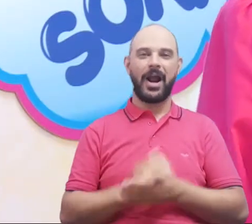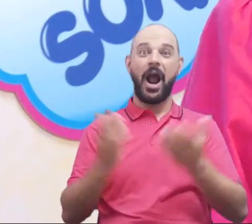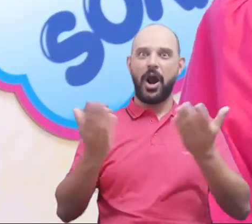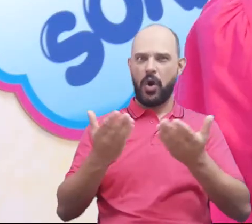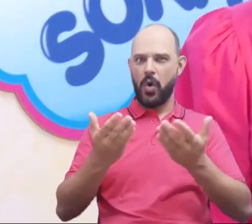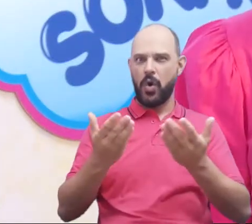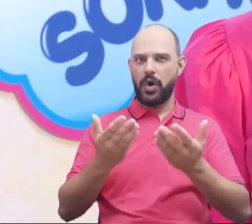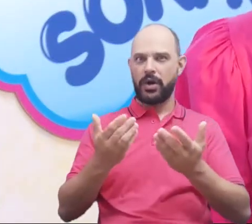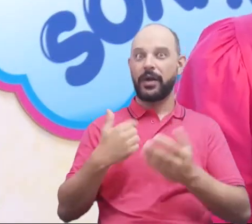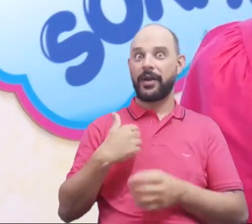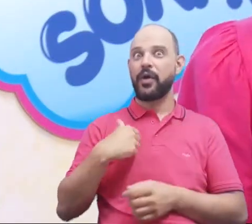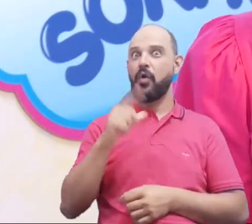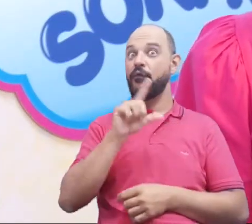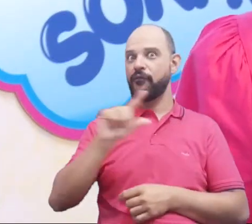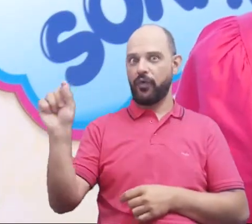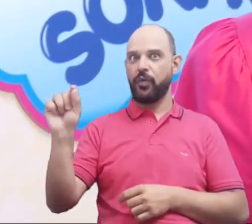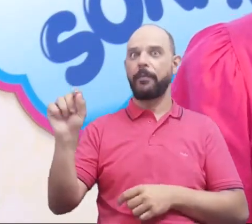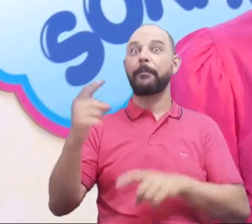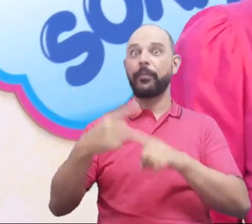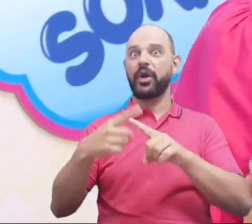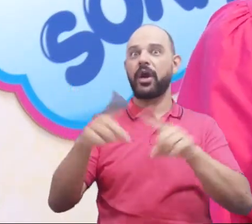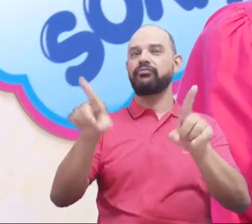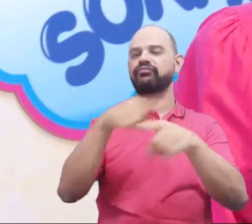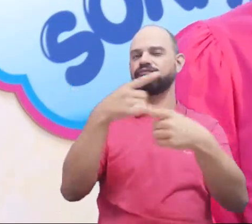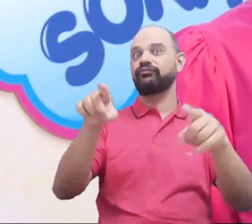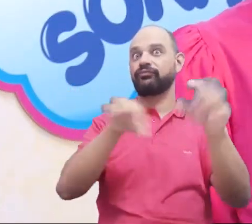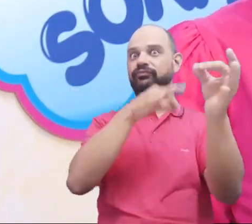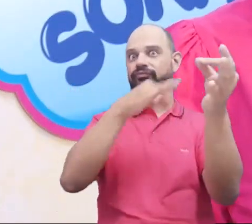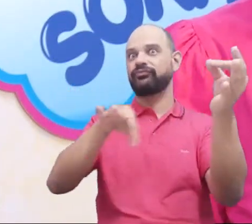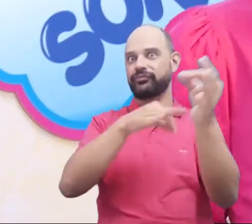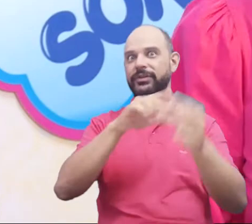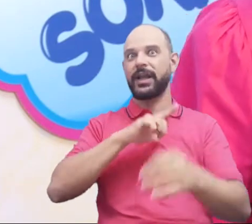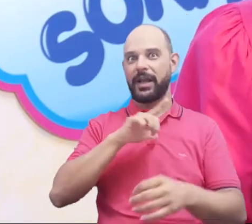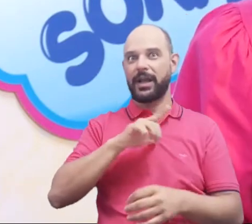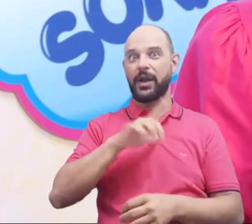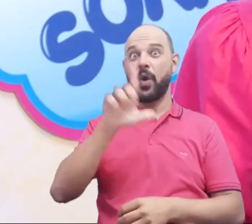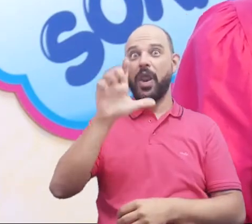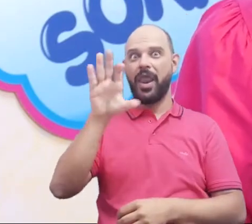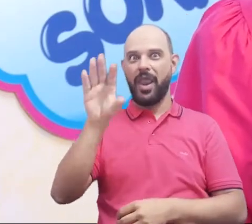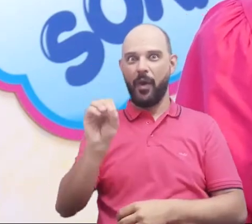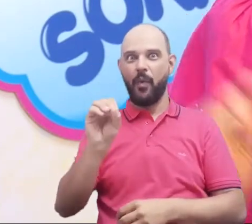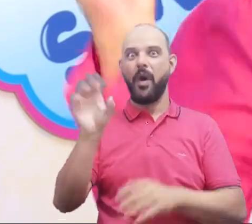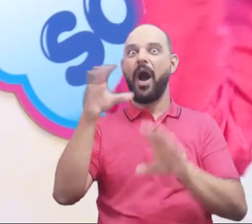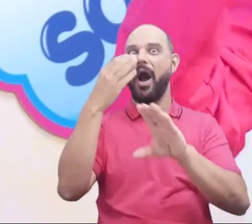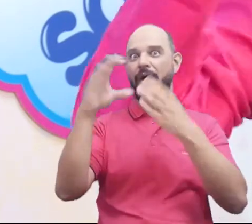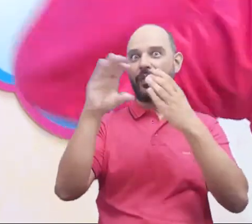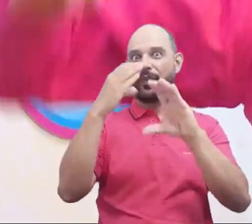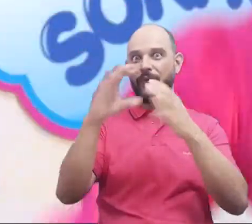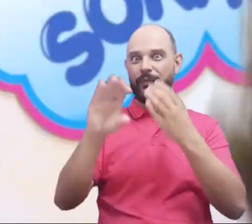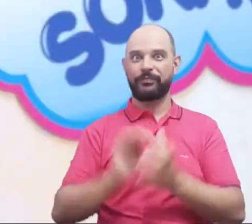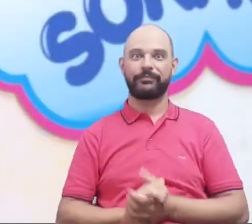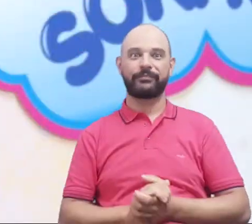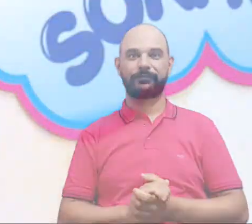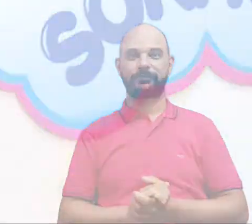Tchau. Agora deixa eu ir também que eu tenho um concerto pra preparar. Acho que o Léo pode ser o cantor.